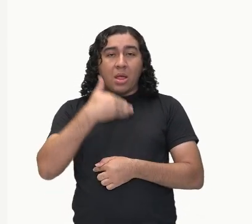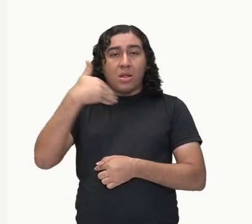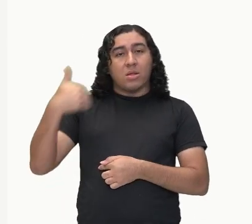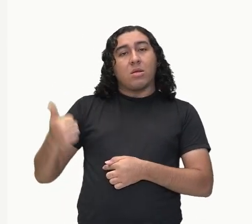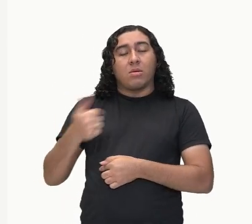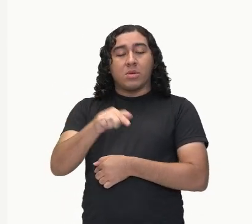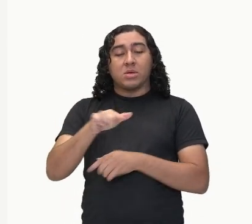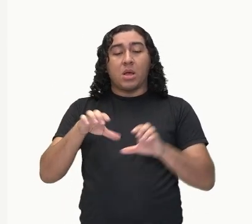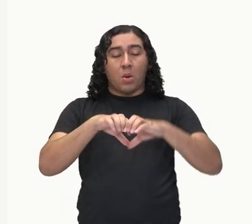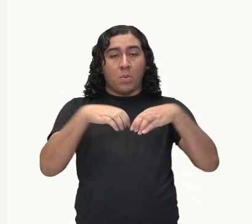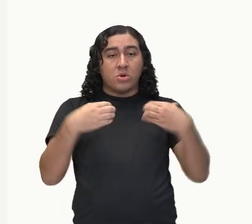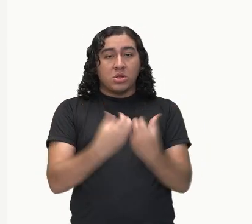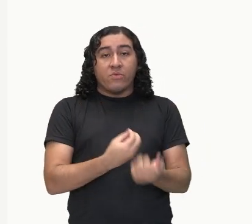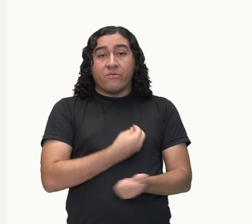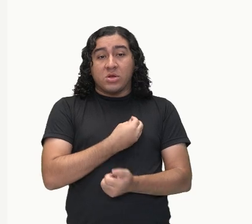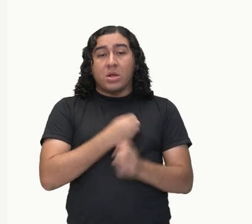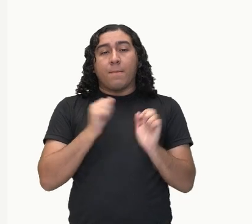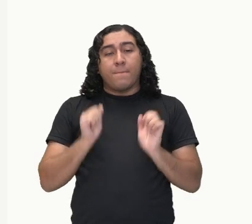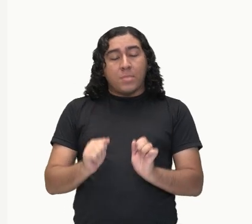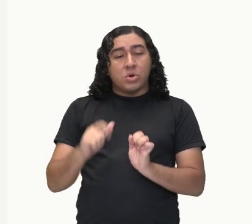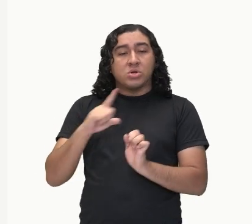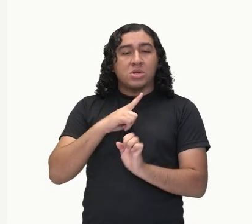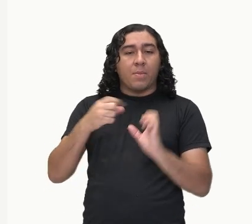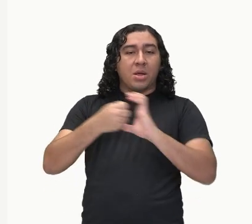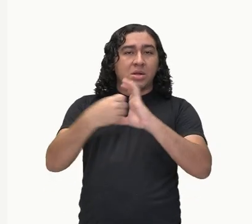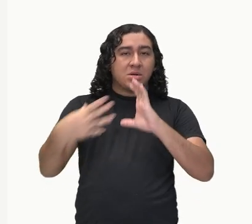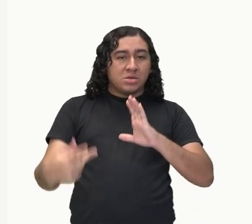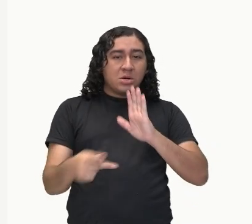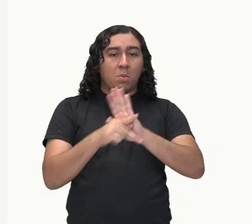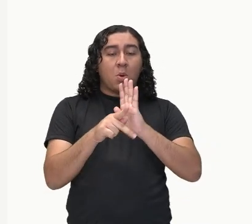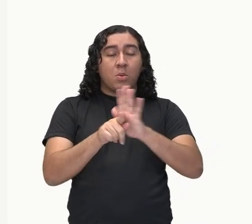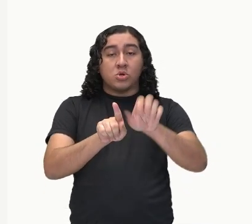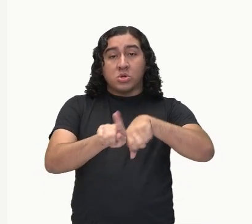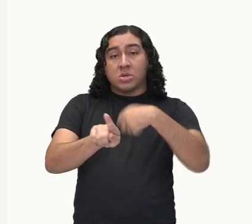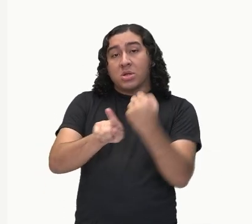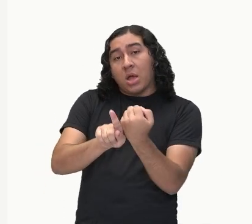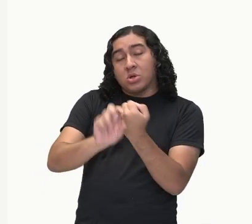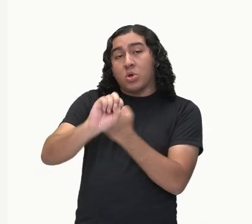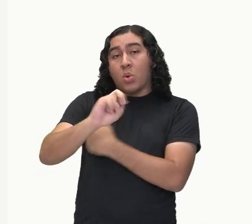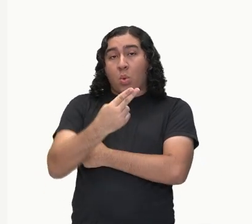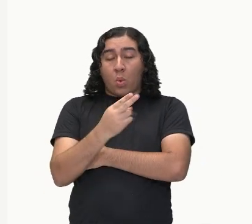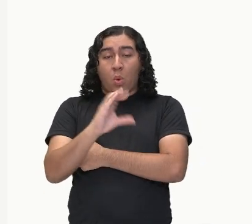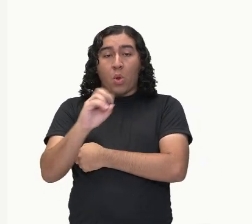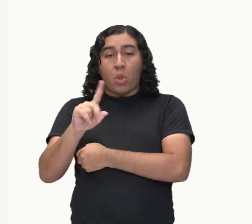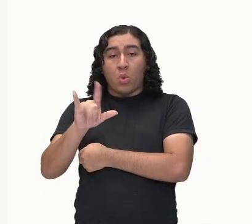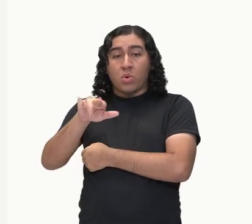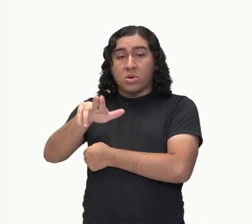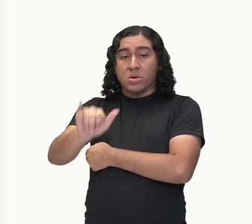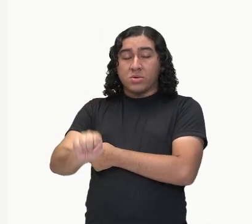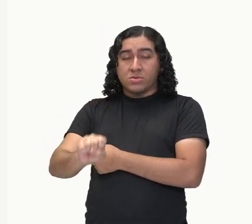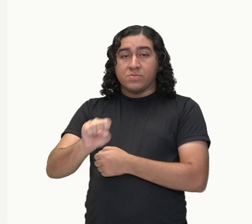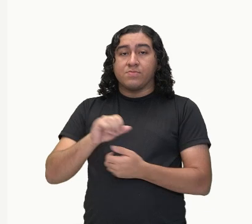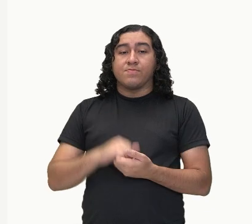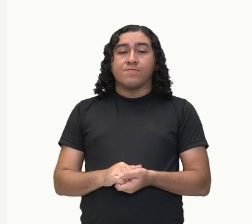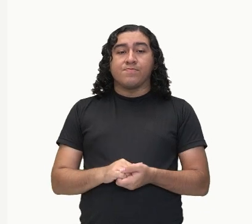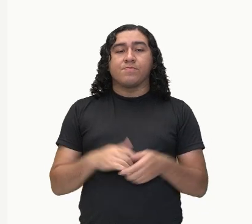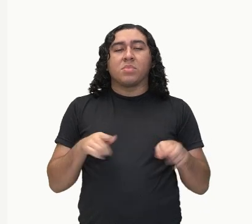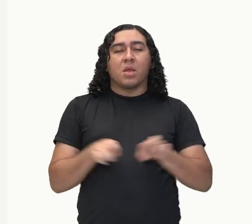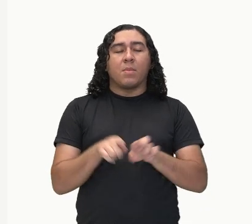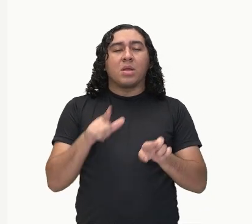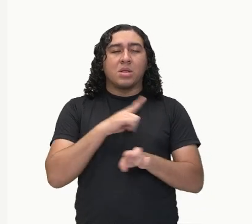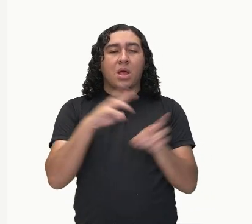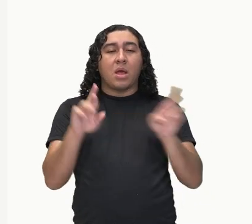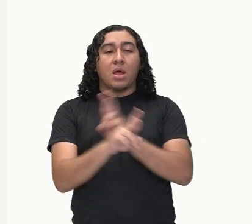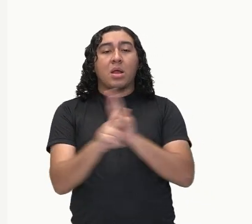dessa comunidade, que ela pode ter uma característica de sociedade ou colônia. Nós temos aí como